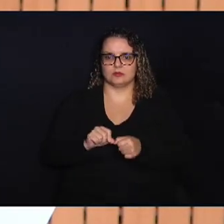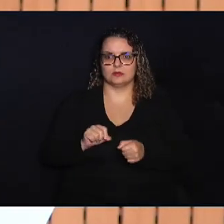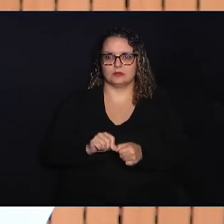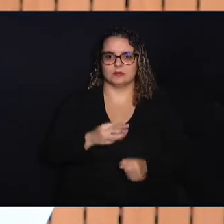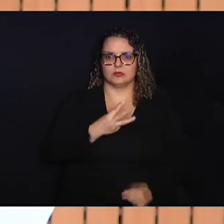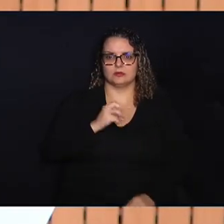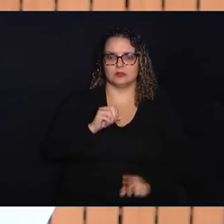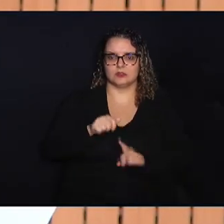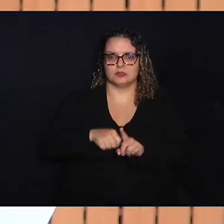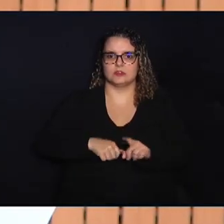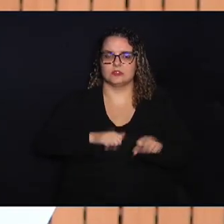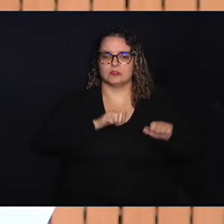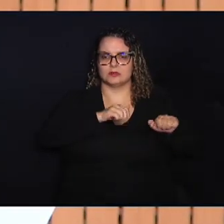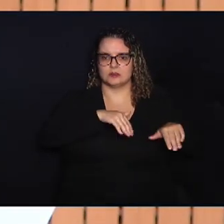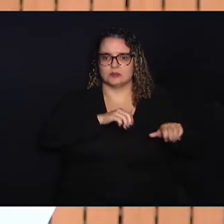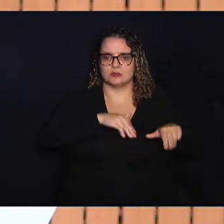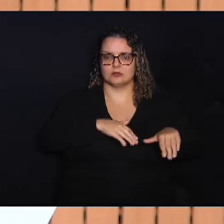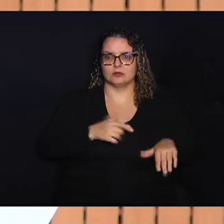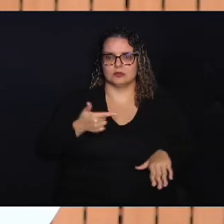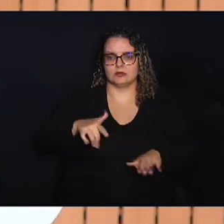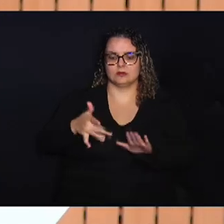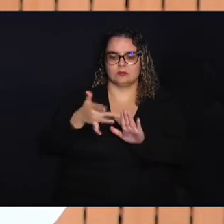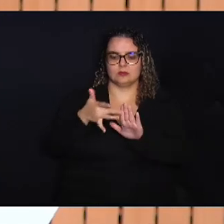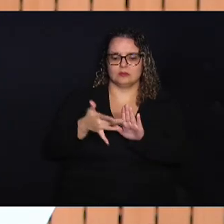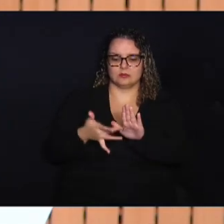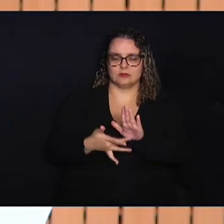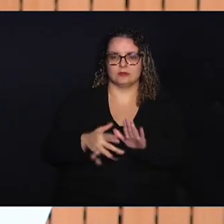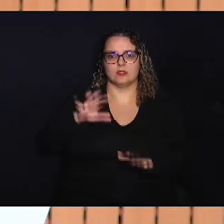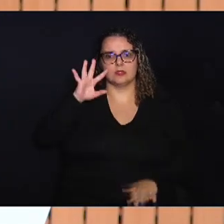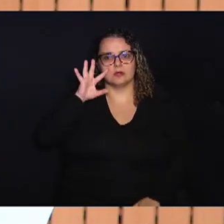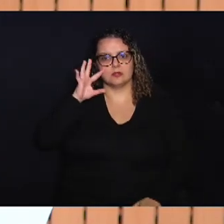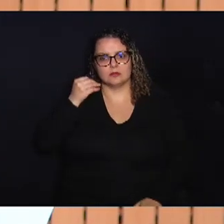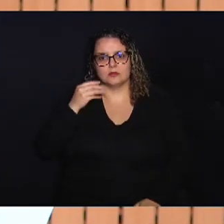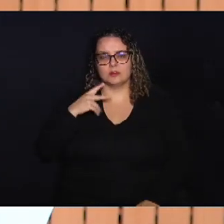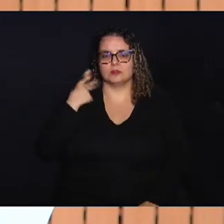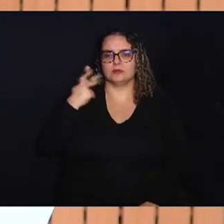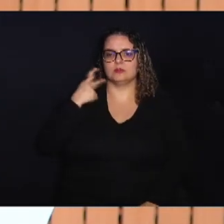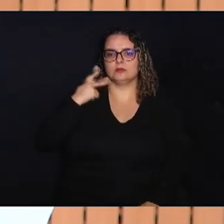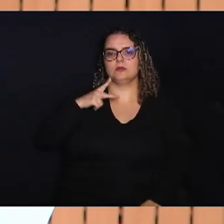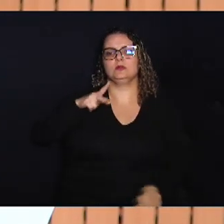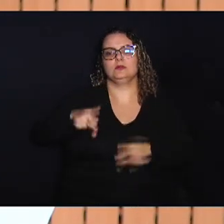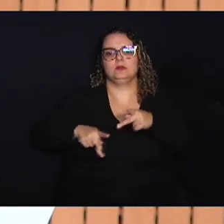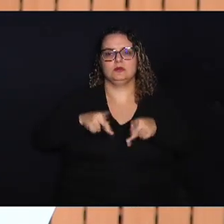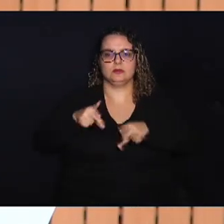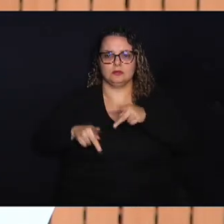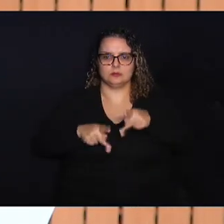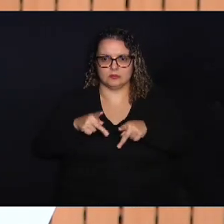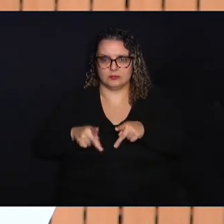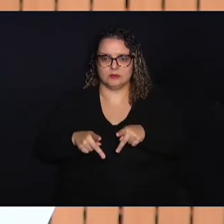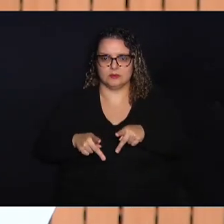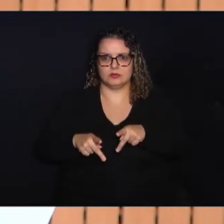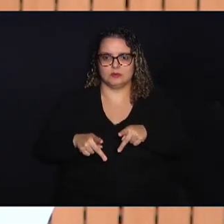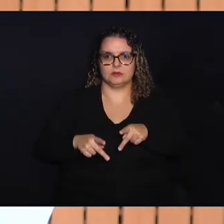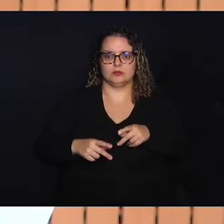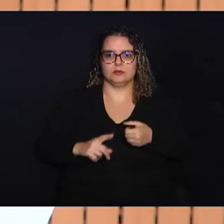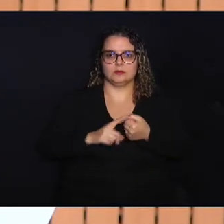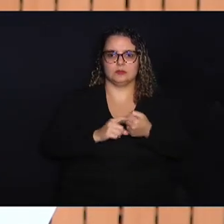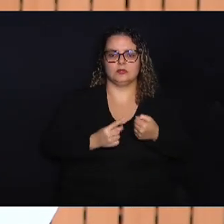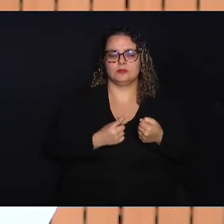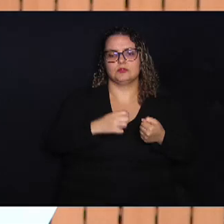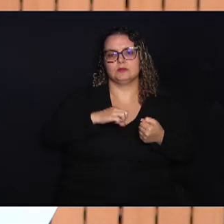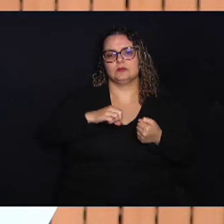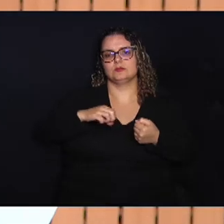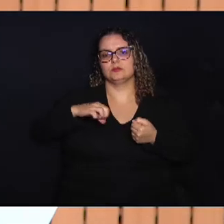de setembro, e mantido na pauta para conhecimento dos vereadores e da população, nos termos do artigo 195